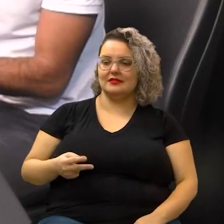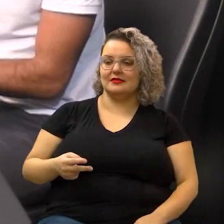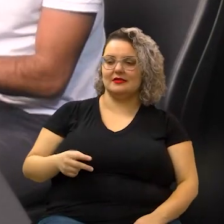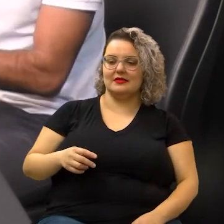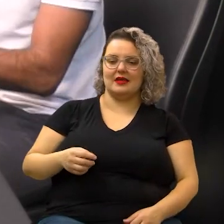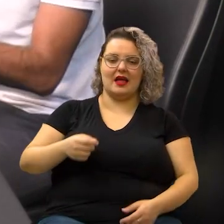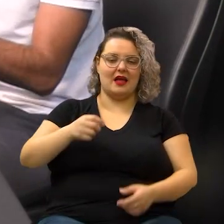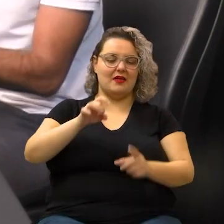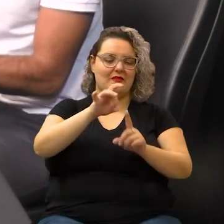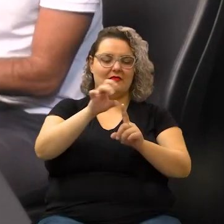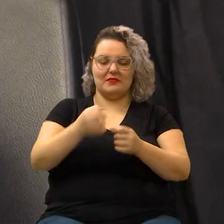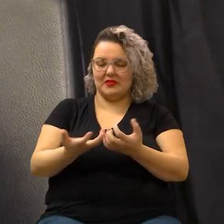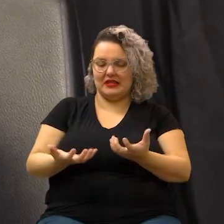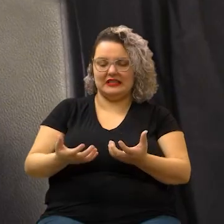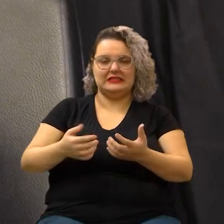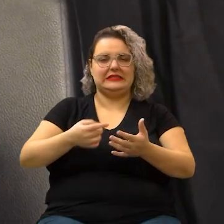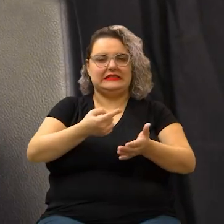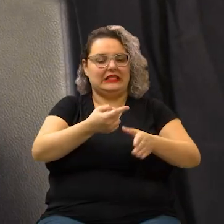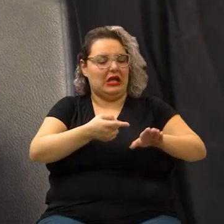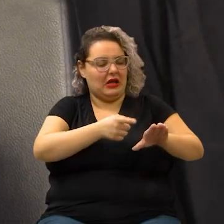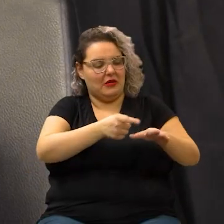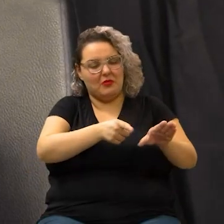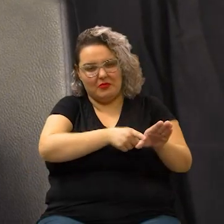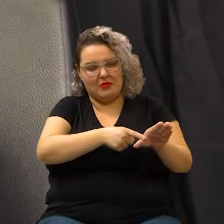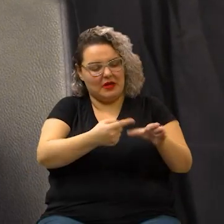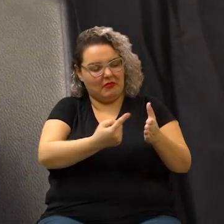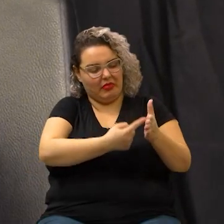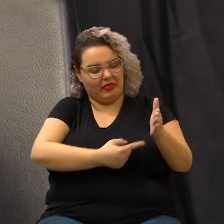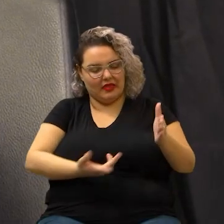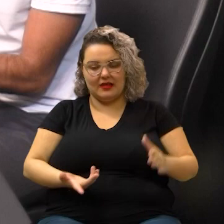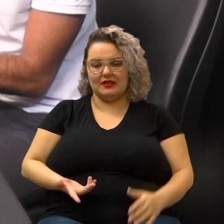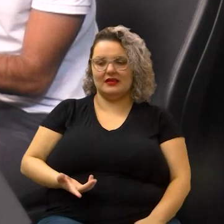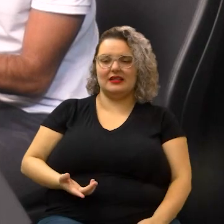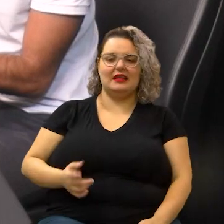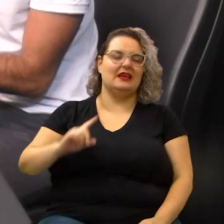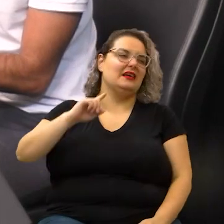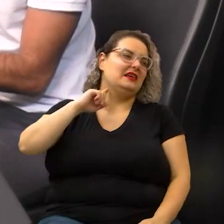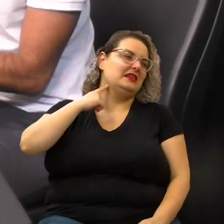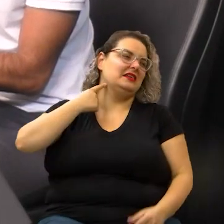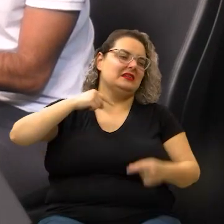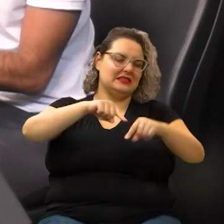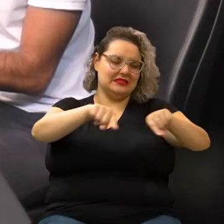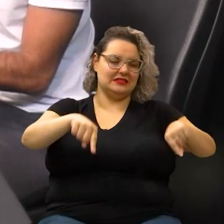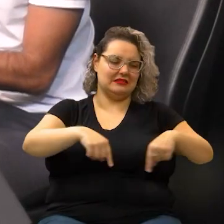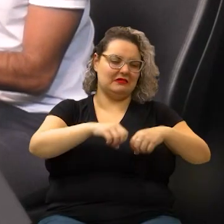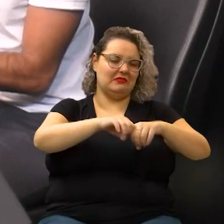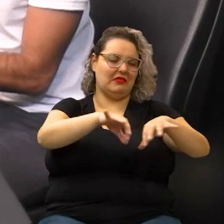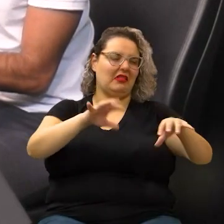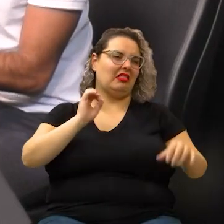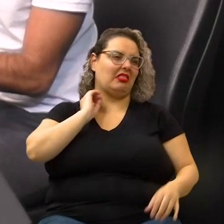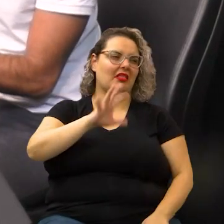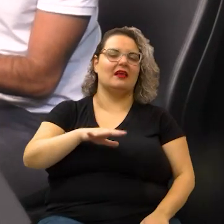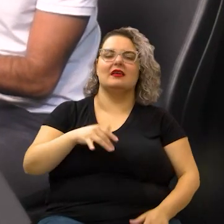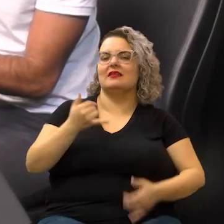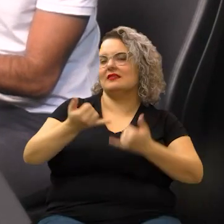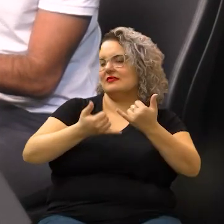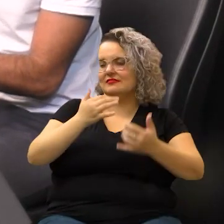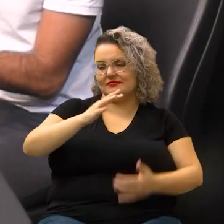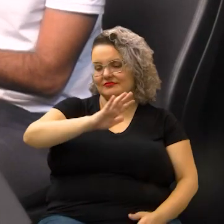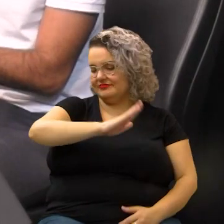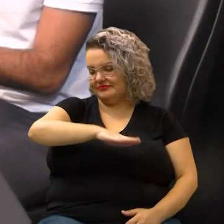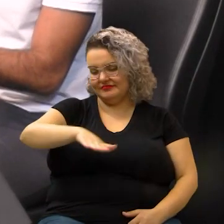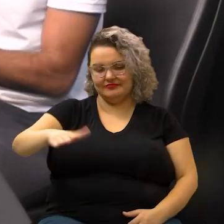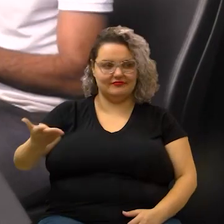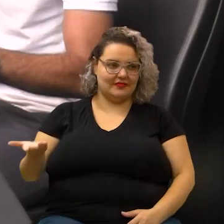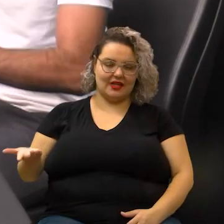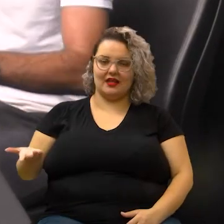Caía no caco de vidro, cortava o pé, sabe? O pessoal jogava bastante lixo em terreno baldio, a molecada ia brincar, né? Exatamente.